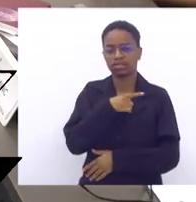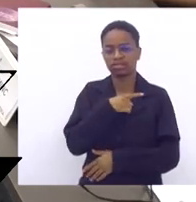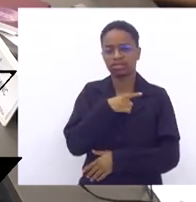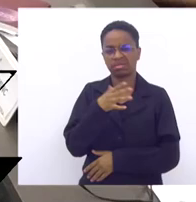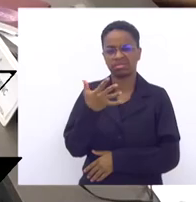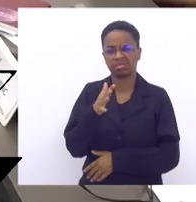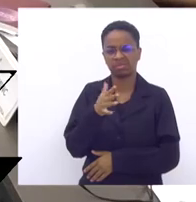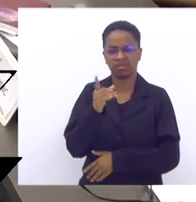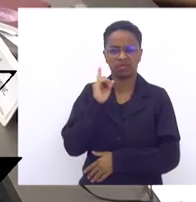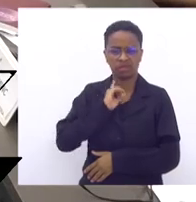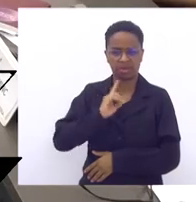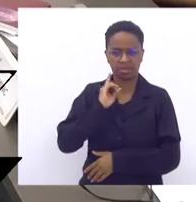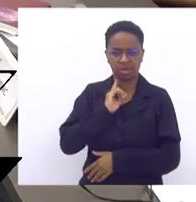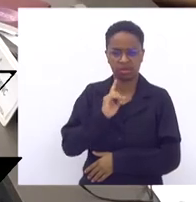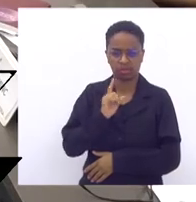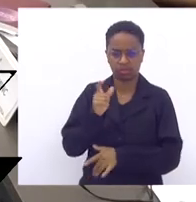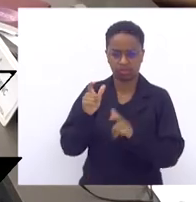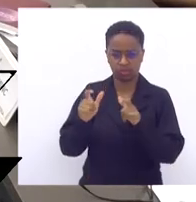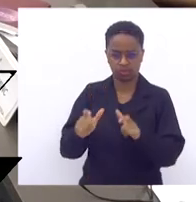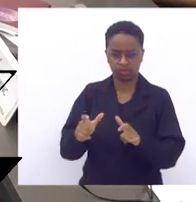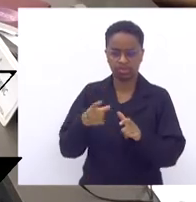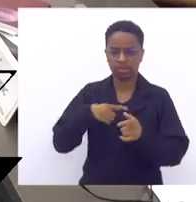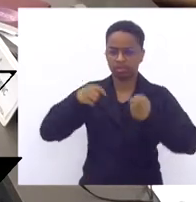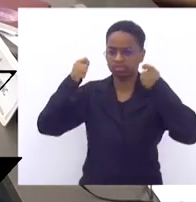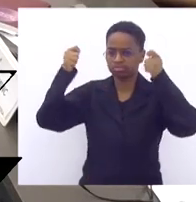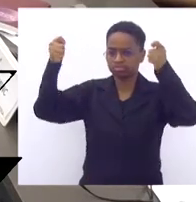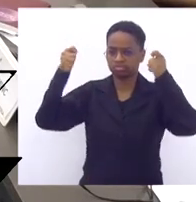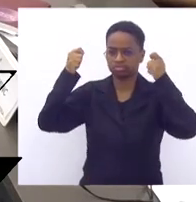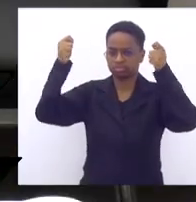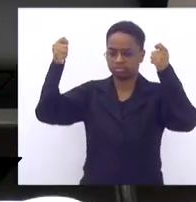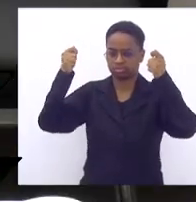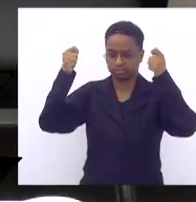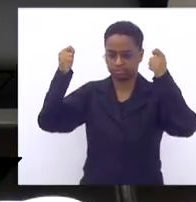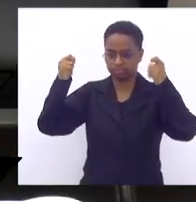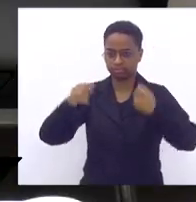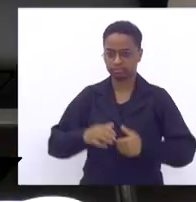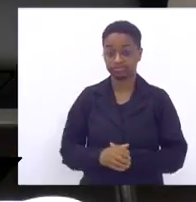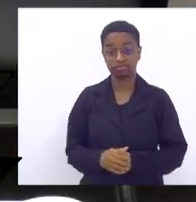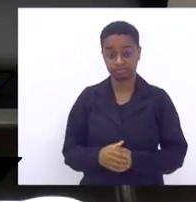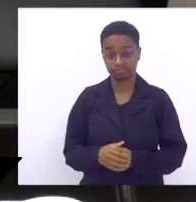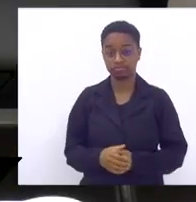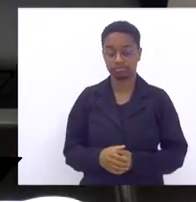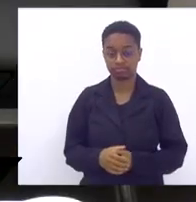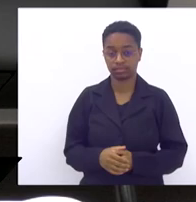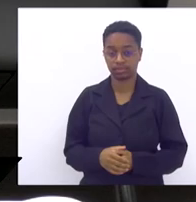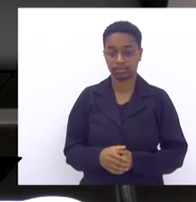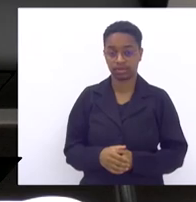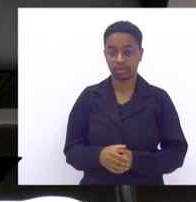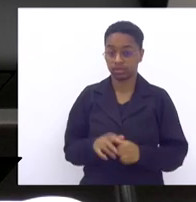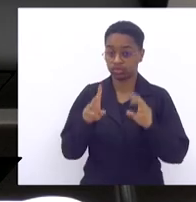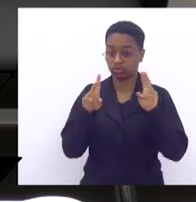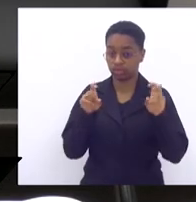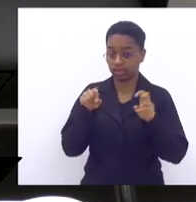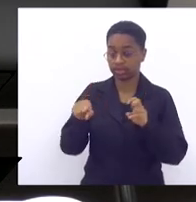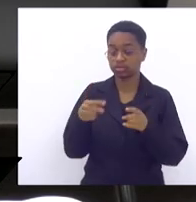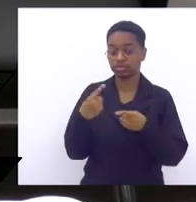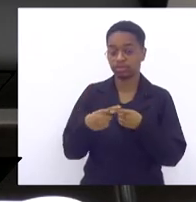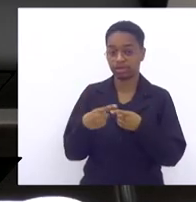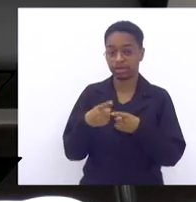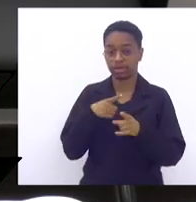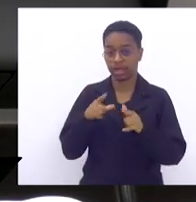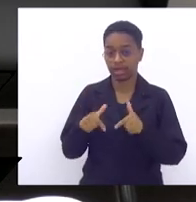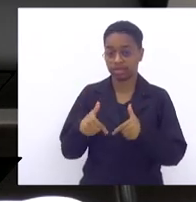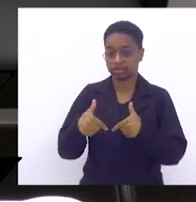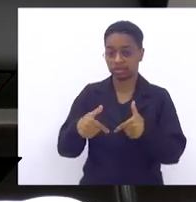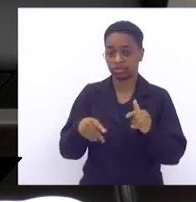do Flamengo, uma manifestação. E era exatamente porque tem ações da Polícia